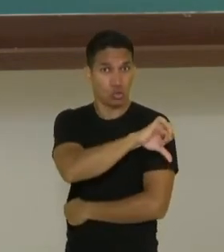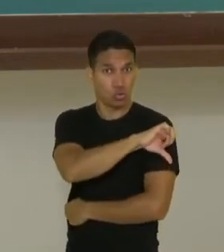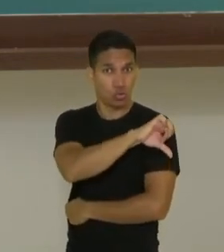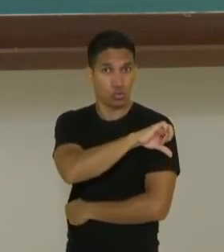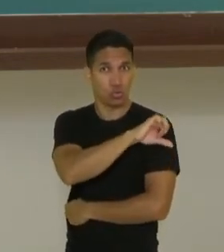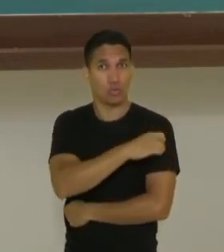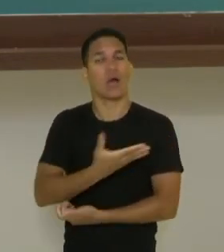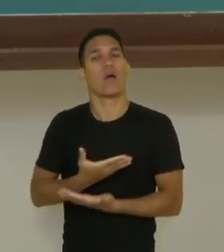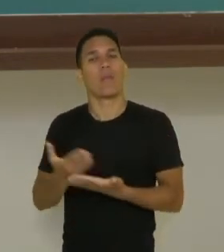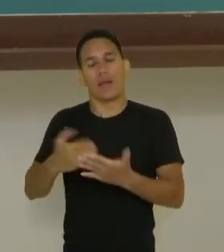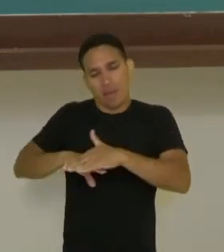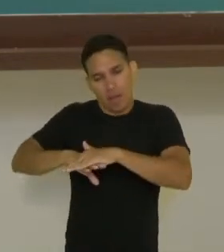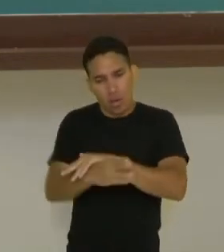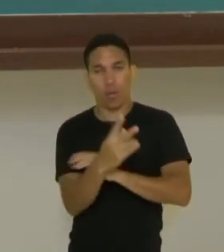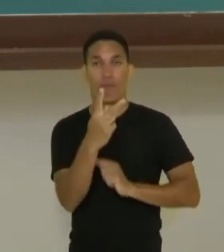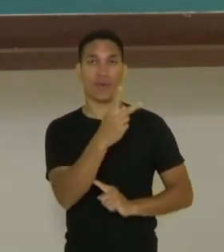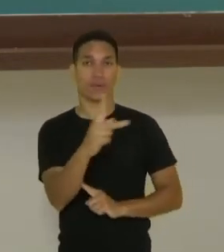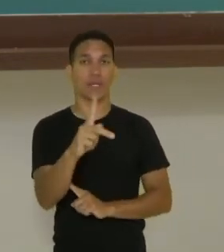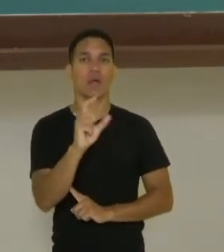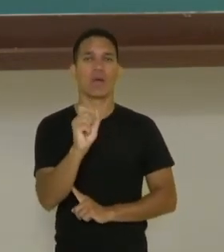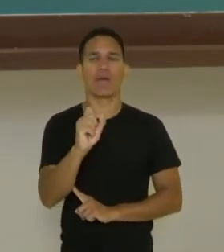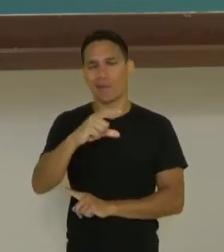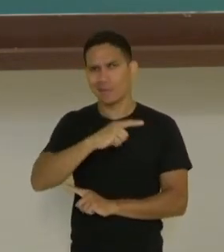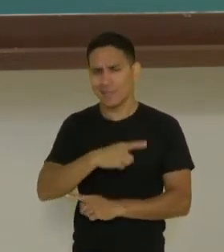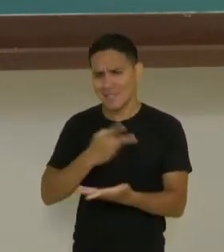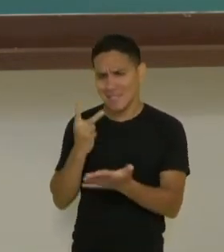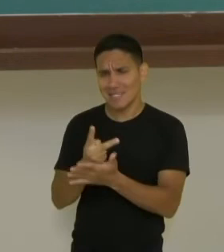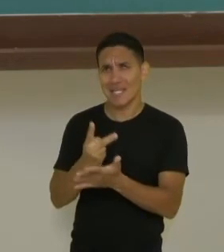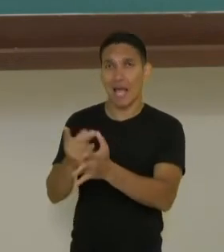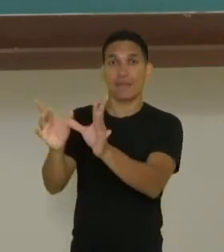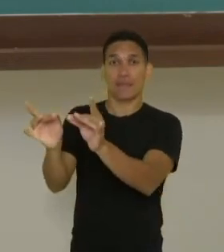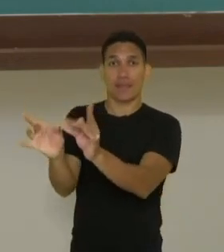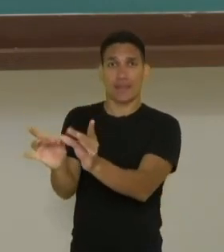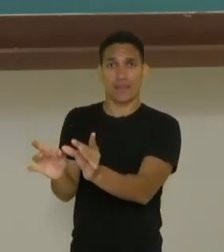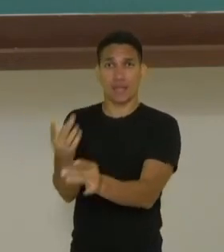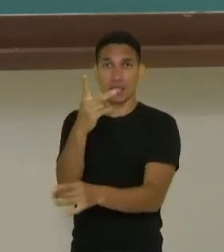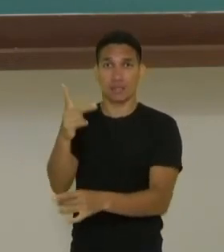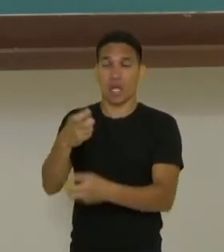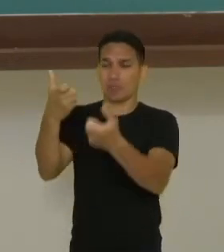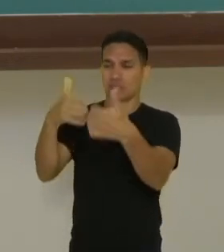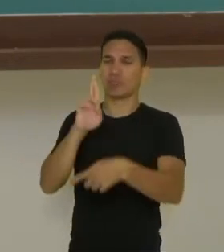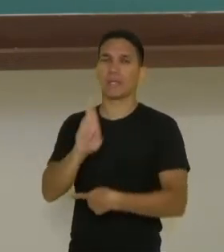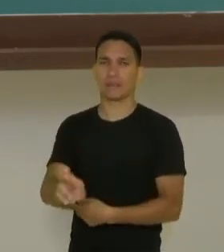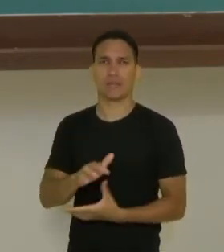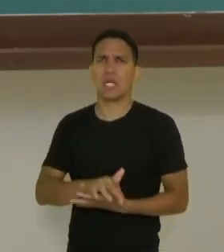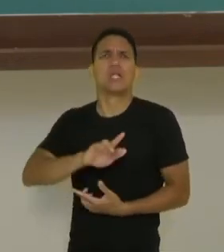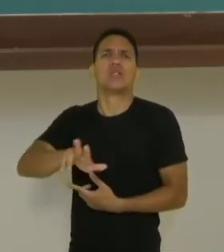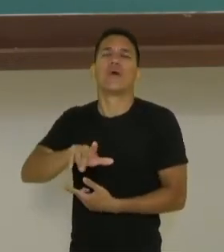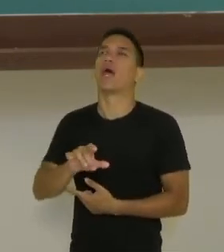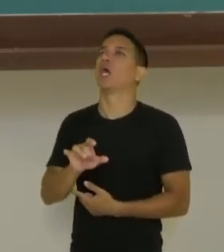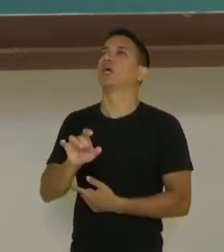ano, acostume-se a você sempre justificar as suas respostas. Então não coloca